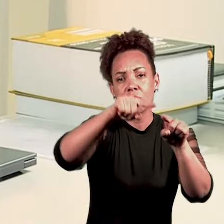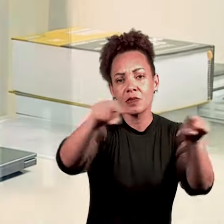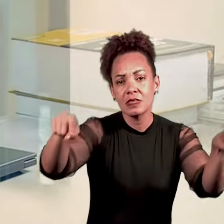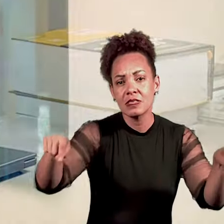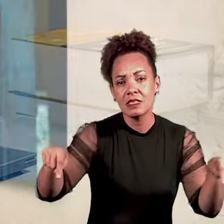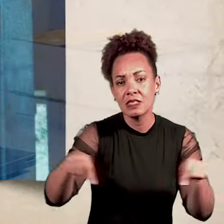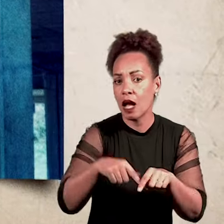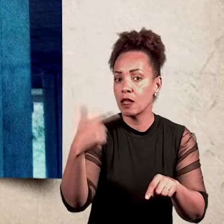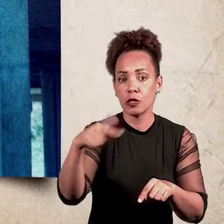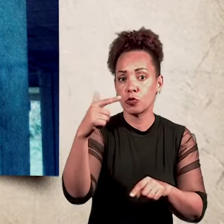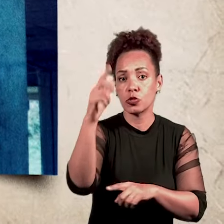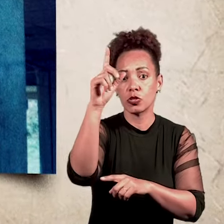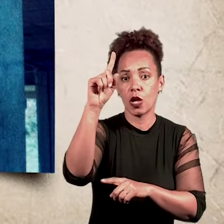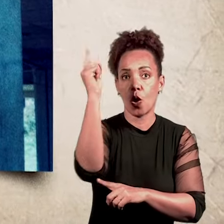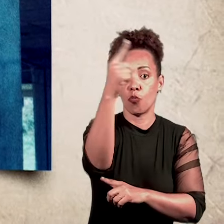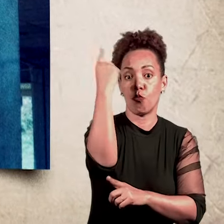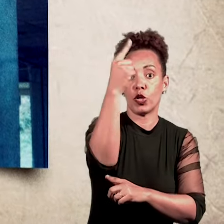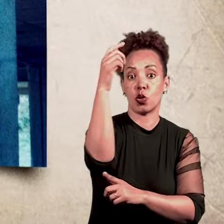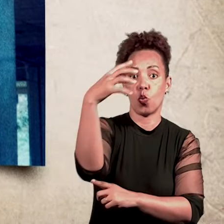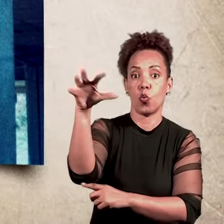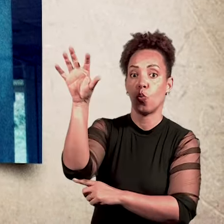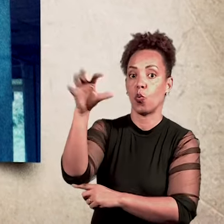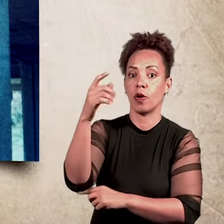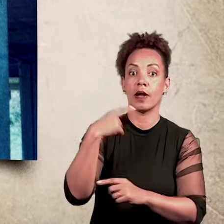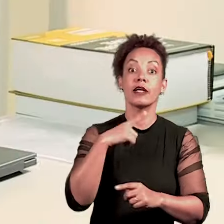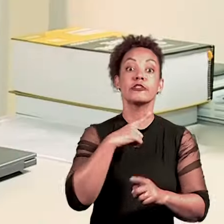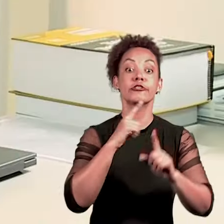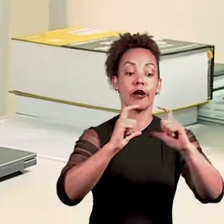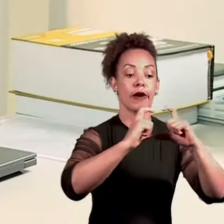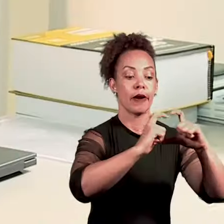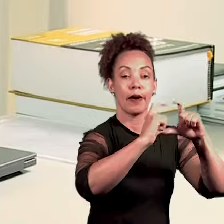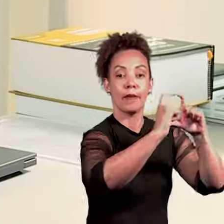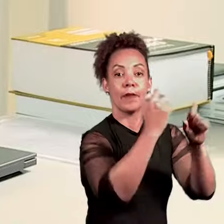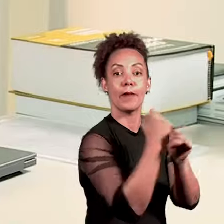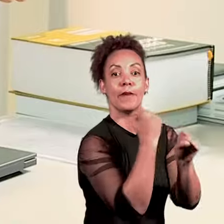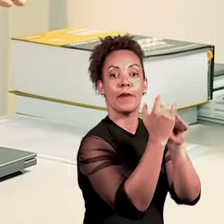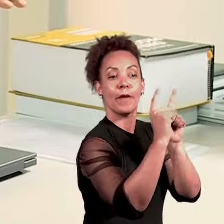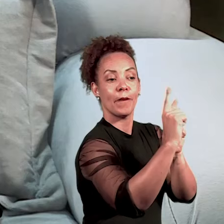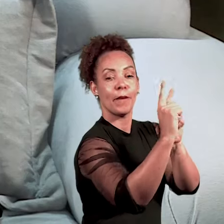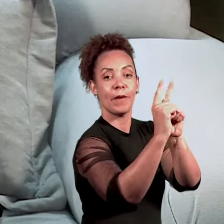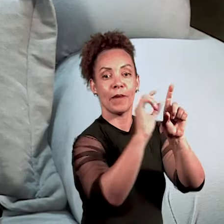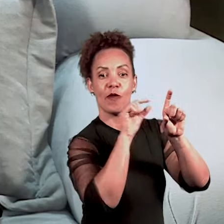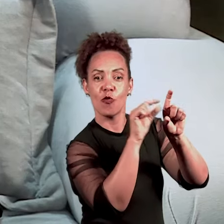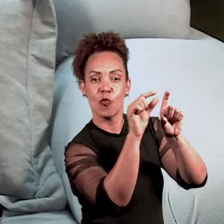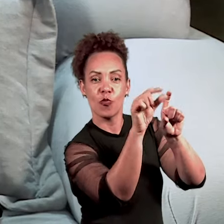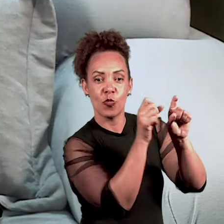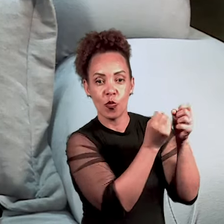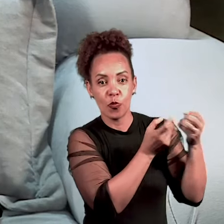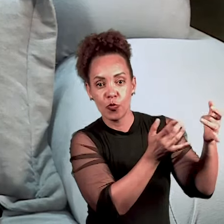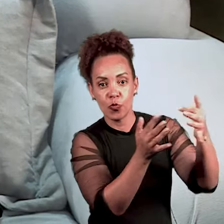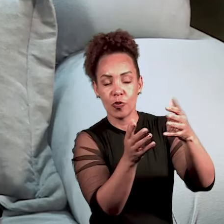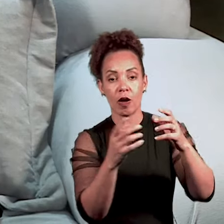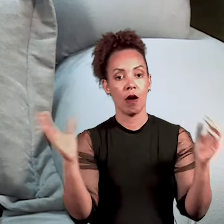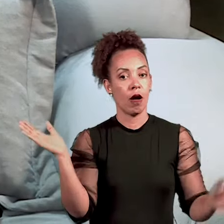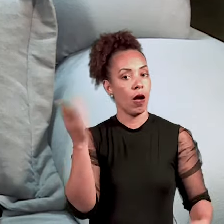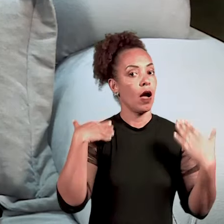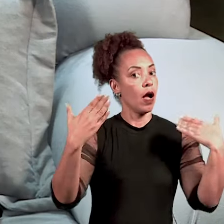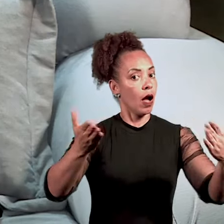uns cobongós. Hoje em dia nós temos janelões que abrem, né? Eram uns cobongós. Fazia um calor enorme. Era muita carona.